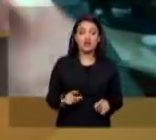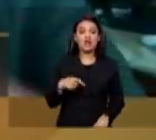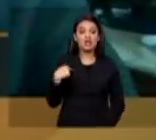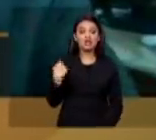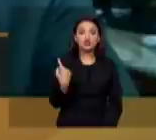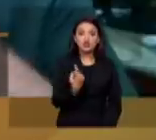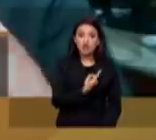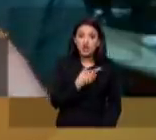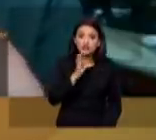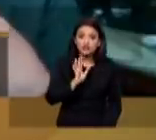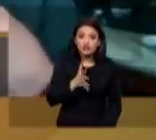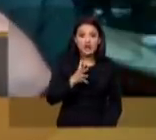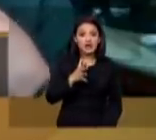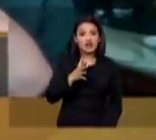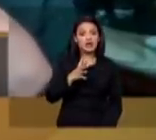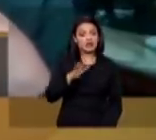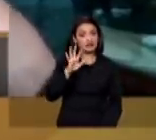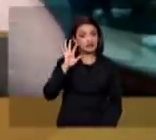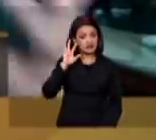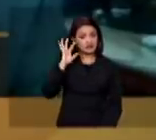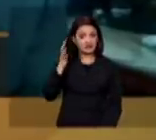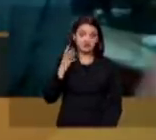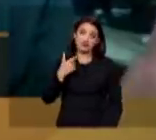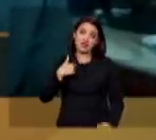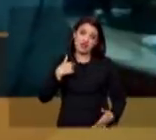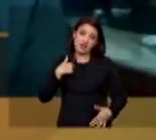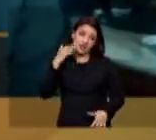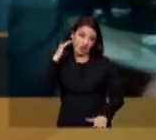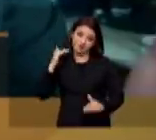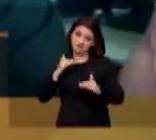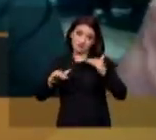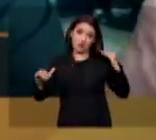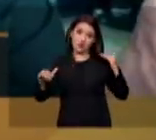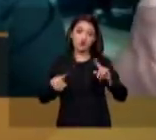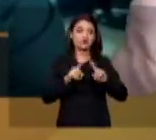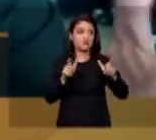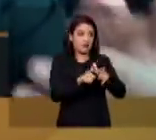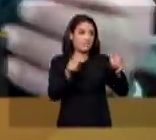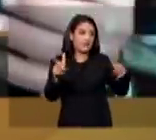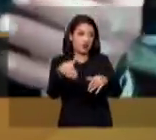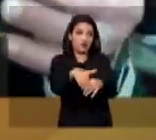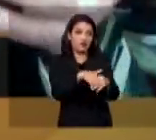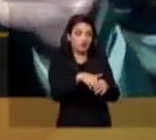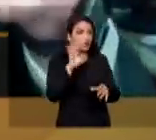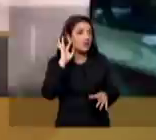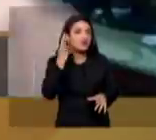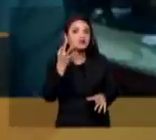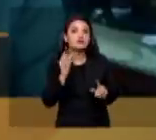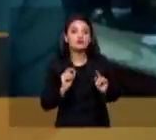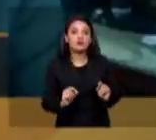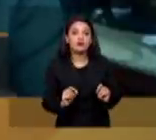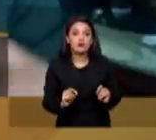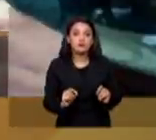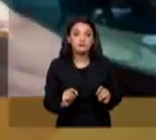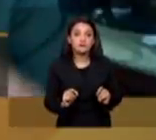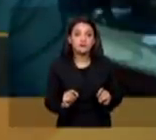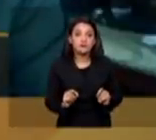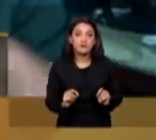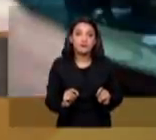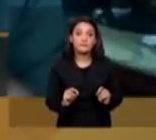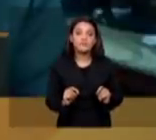Nós assentamos contra o meu voto, mas a maioria assim decidiu que